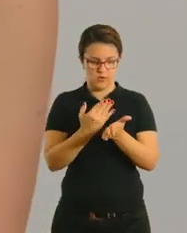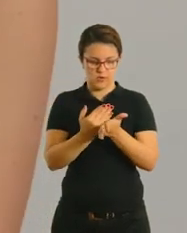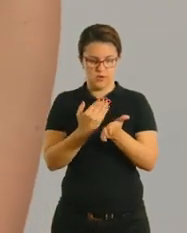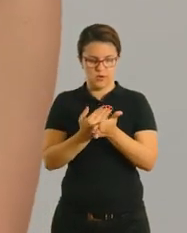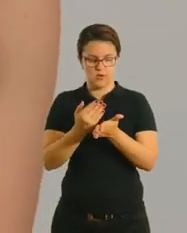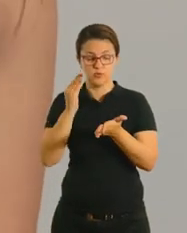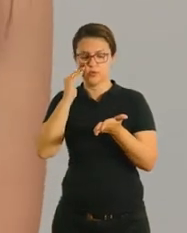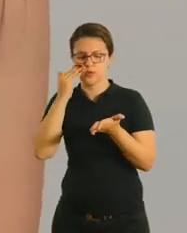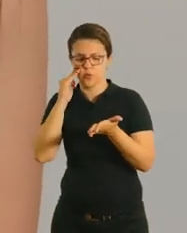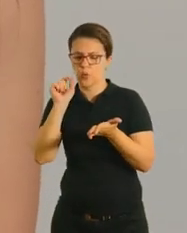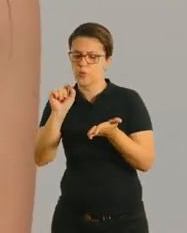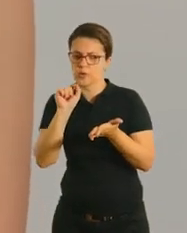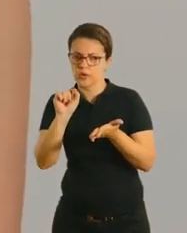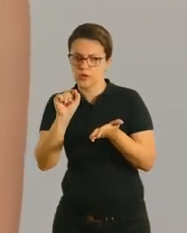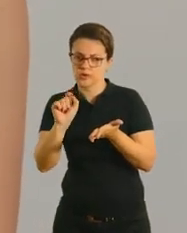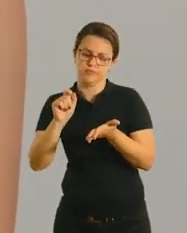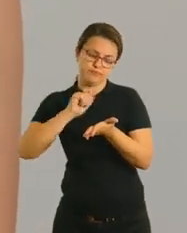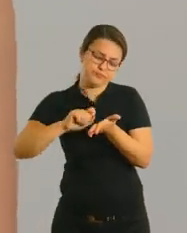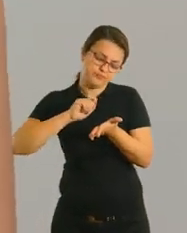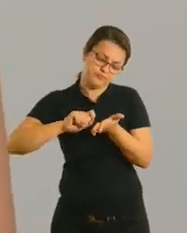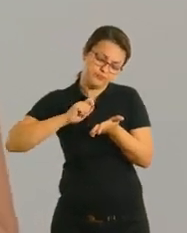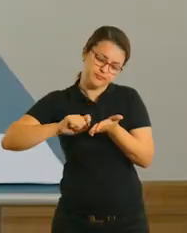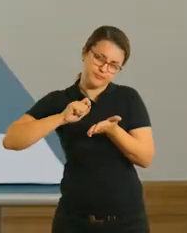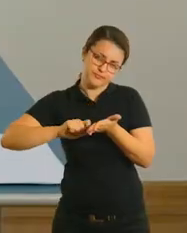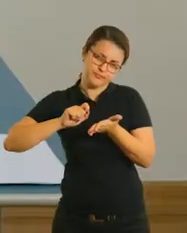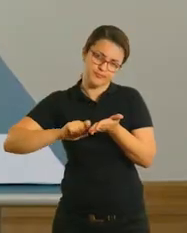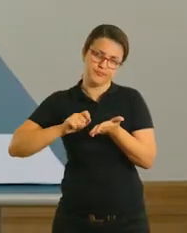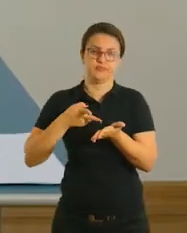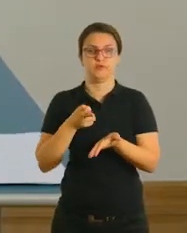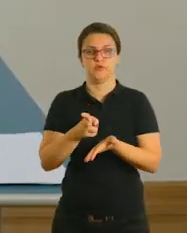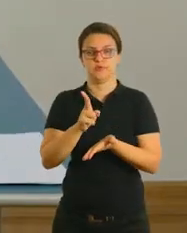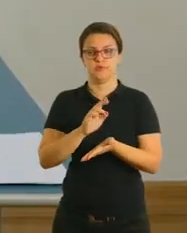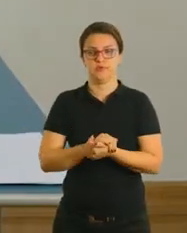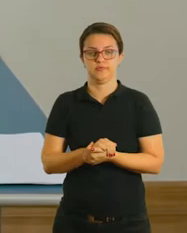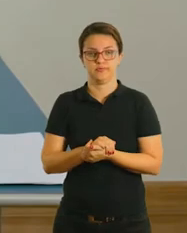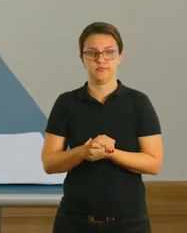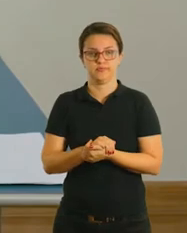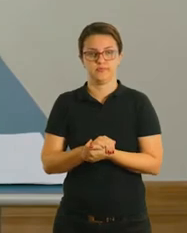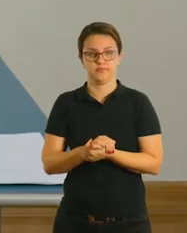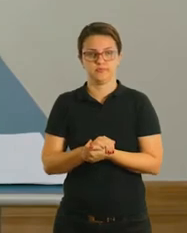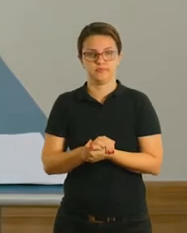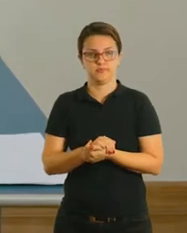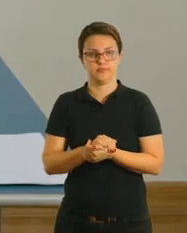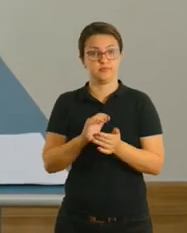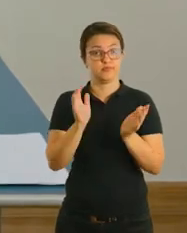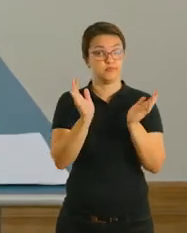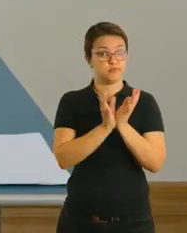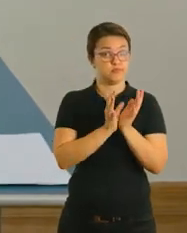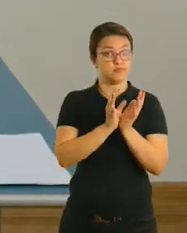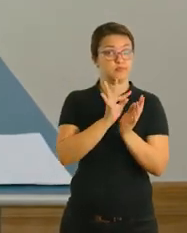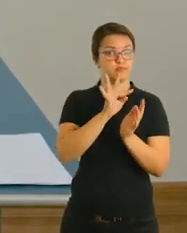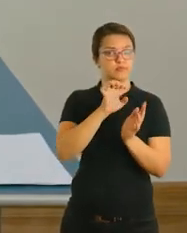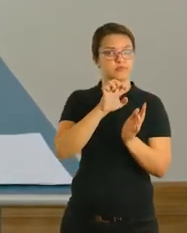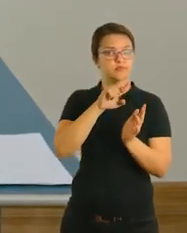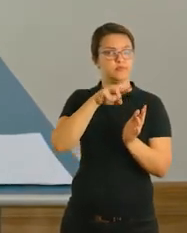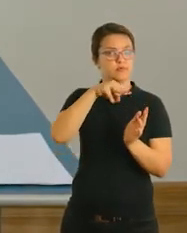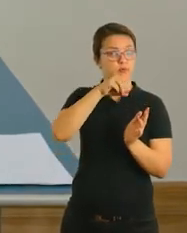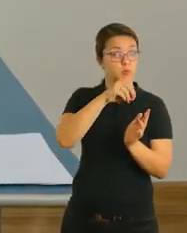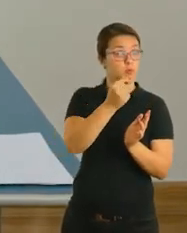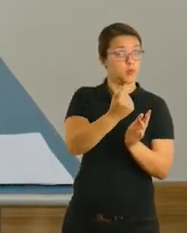caderno o que compreenderam, tudo bem? Dando continuidade, os alunos do termo 1